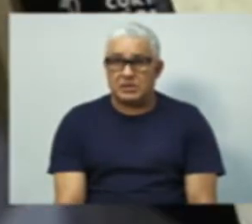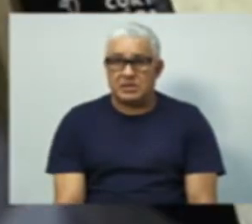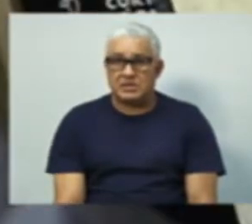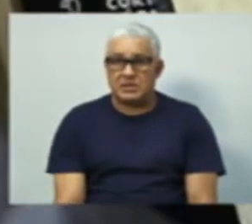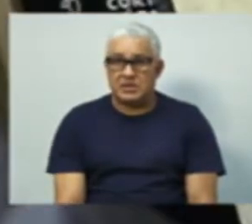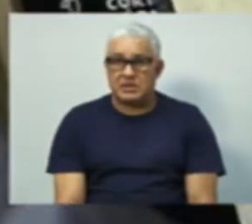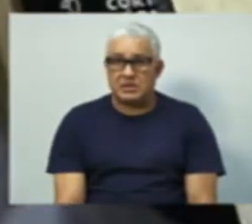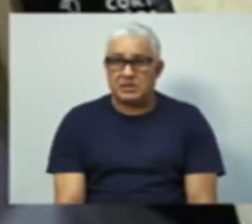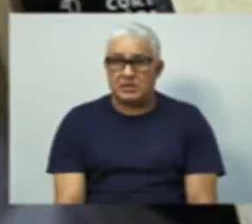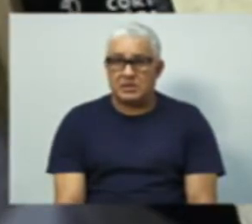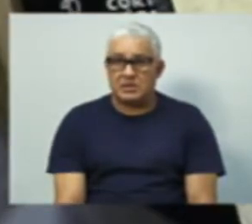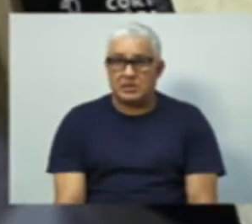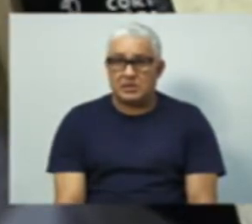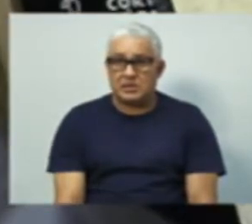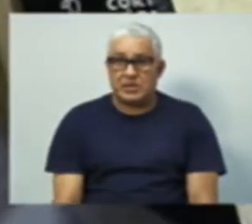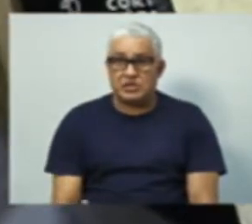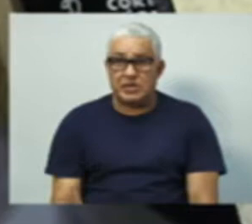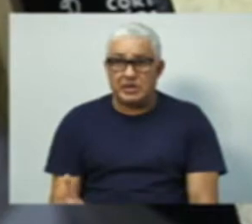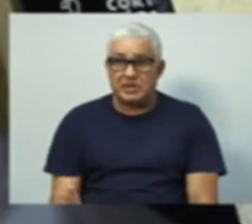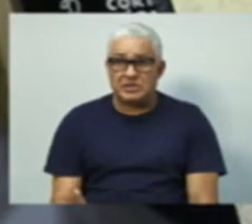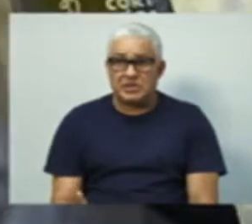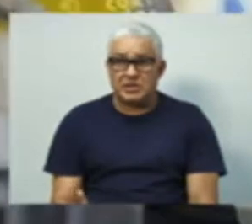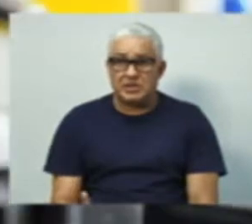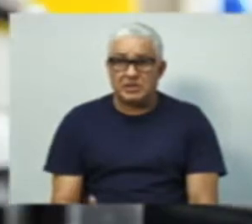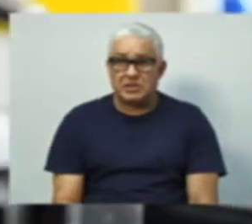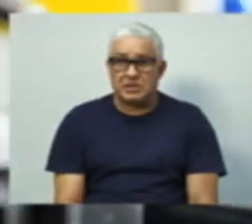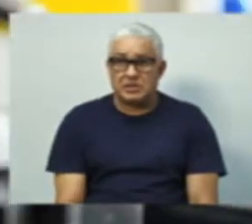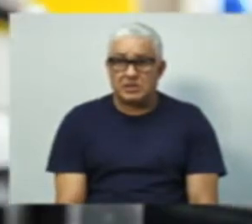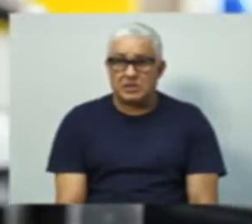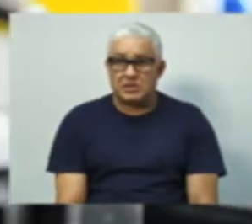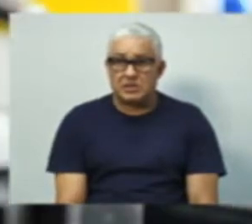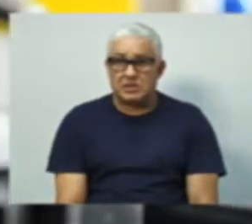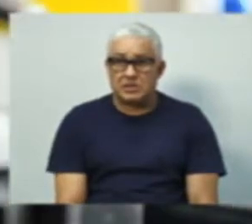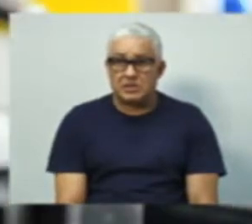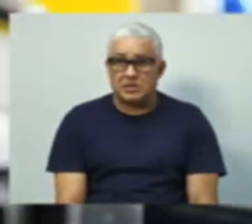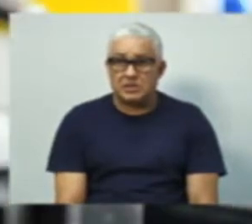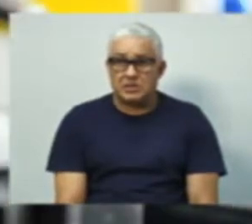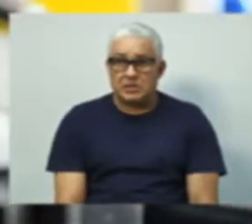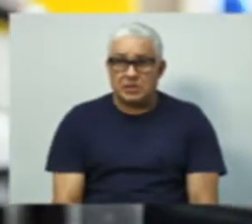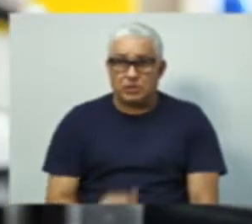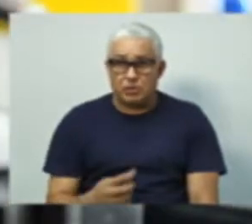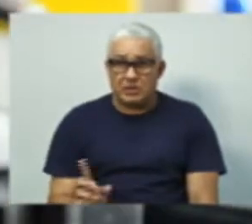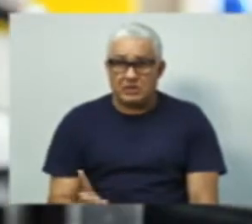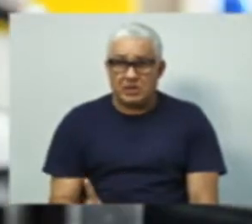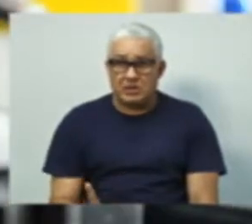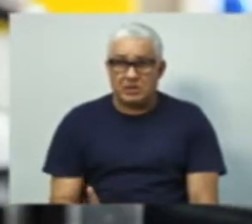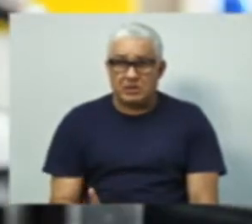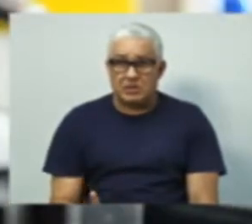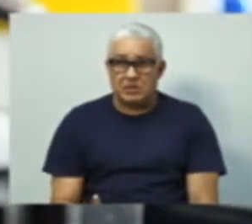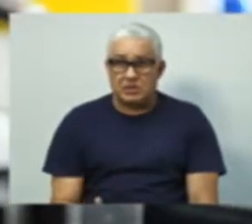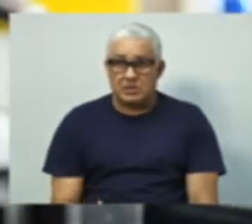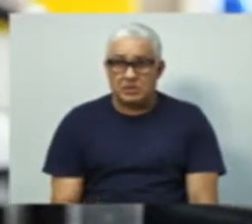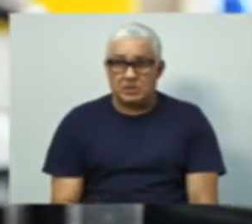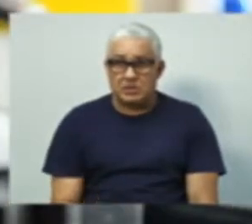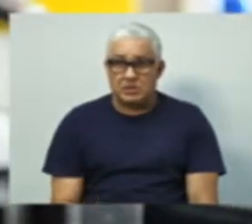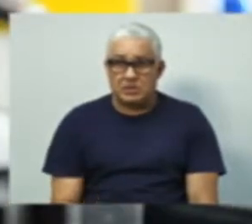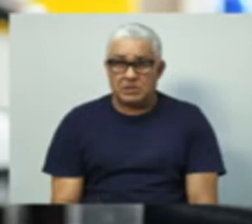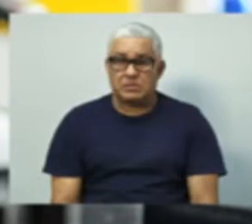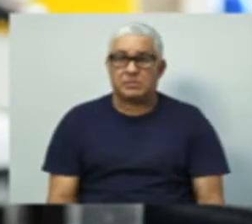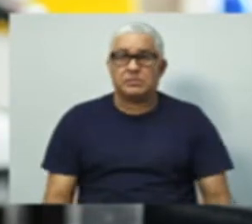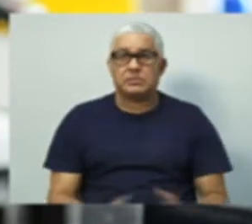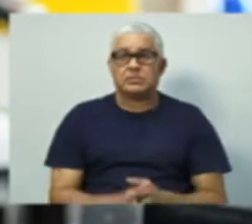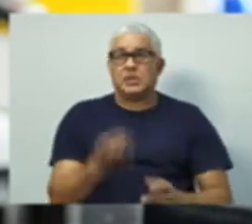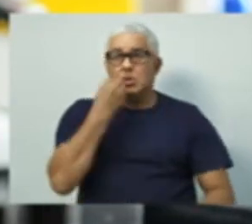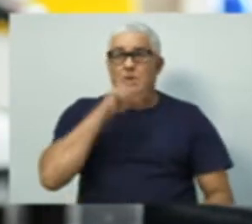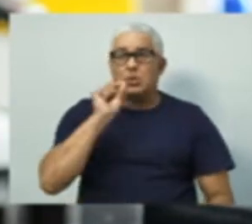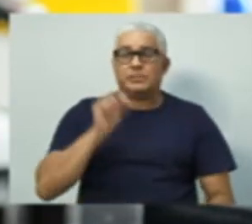parte administrativa e faço a gestão desse rendimento, né, do que nós vendemos e do que nós lucramos